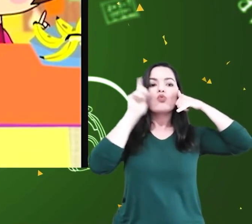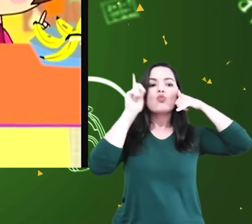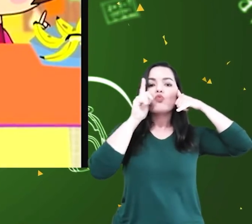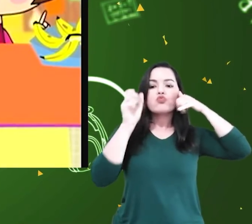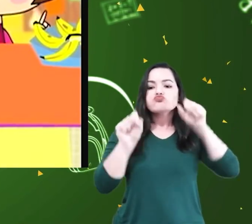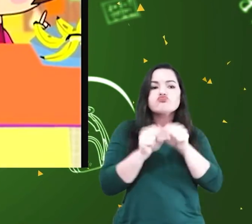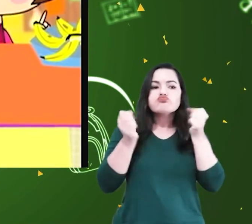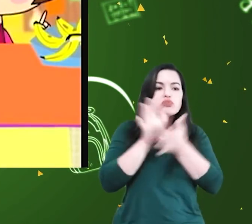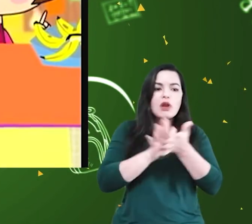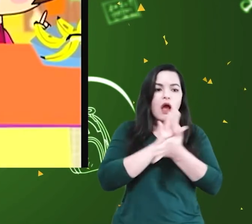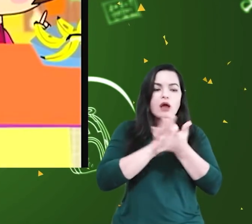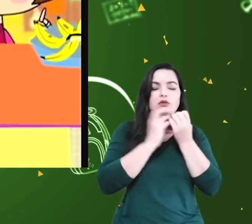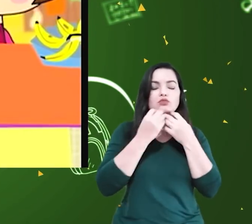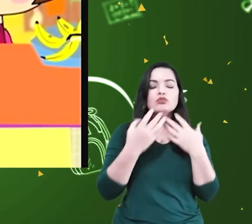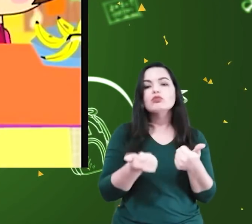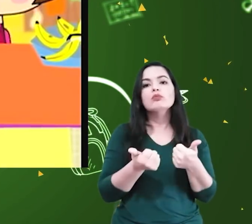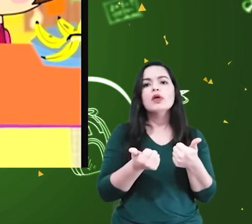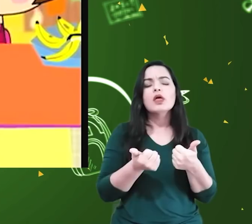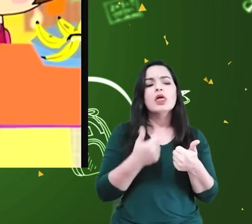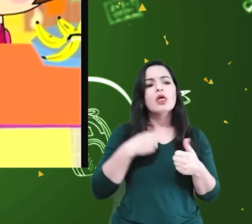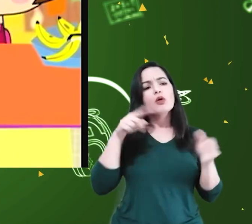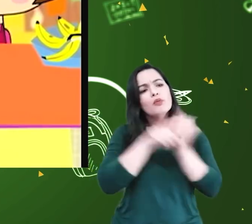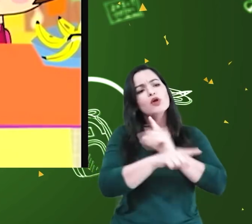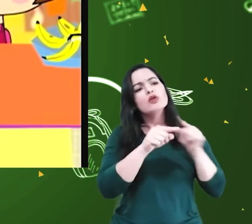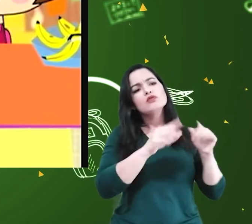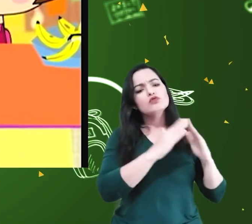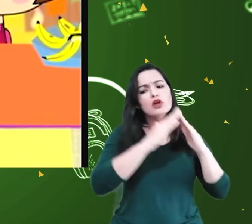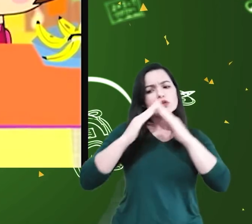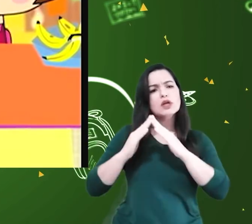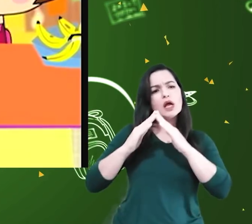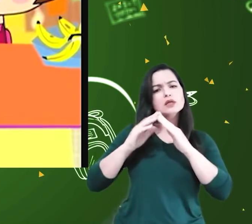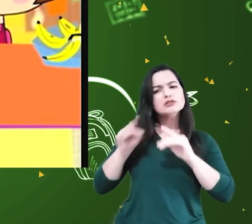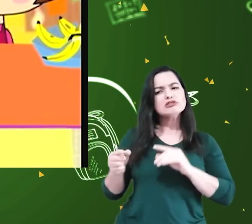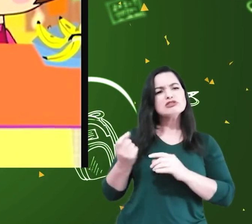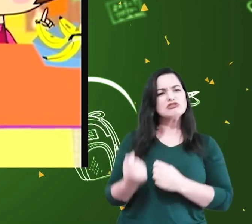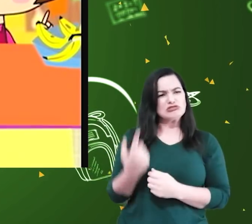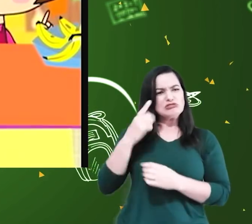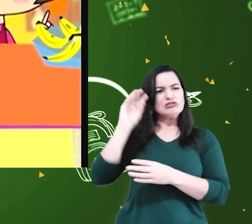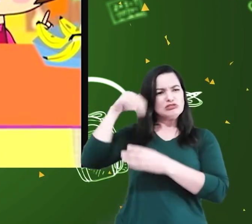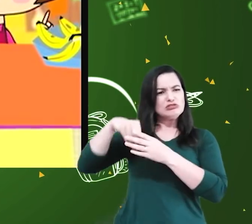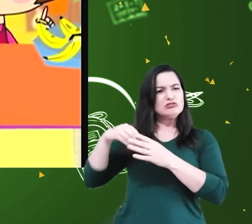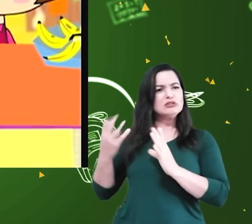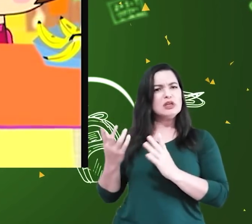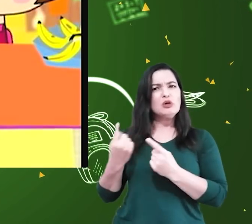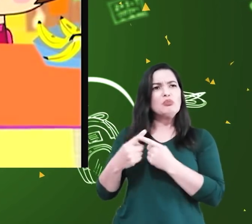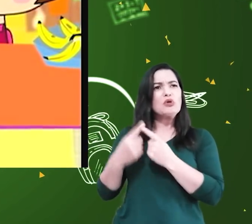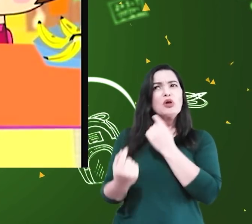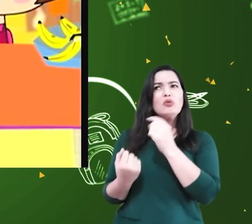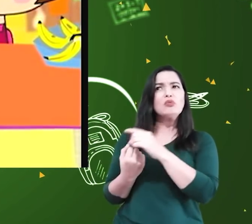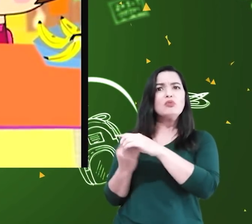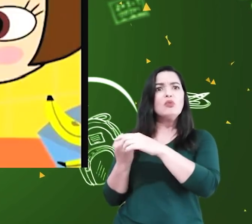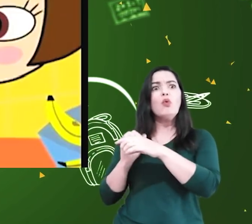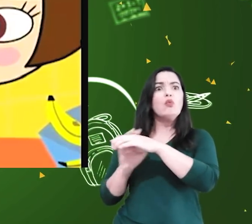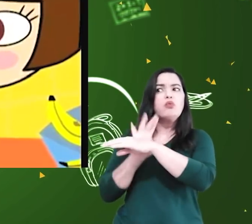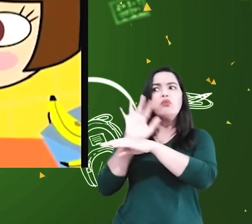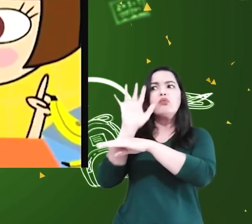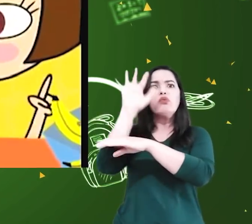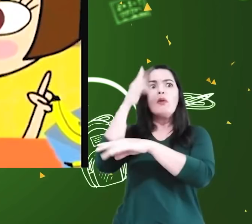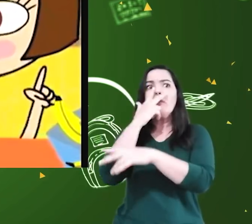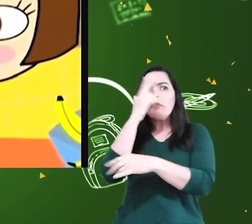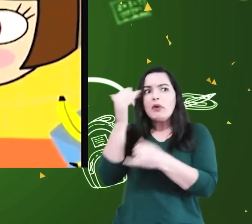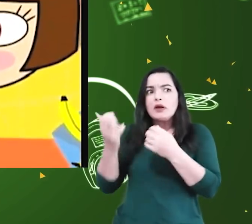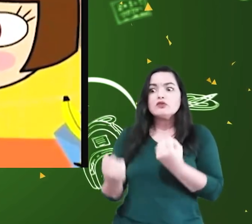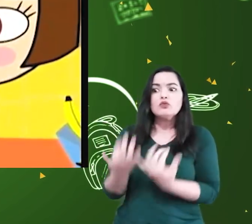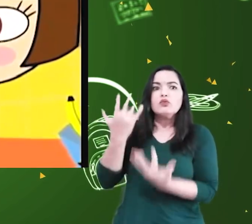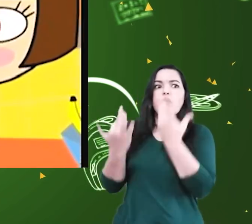queria perguntar se você viu algo estranho na casa do lado quando você saiu de manhã. É que parece que tá pegando fogo. Tem uma fumaça saindo bem